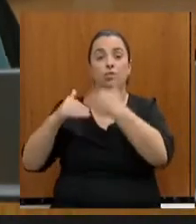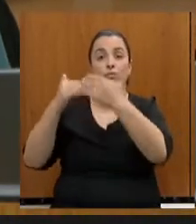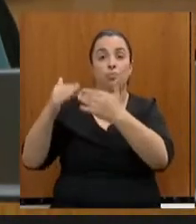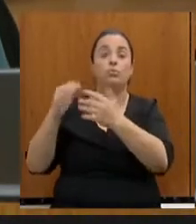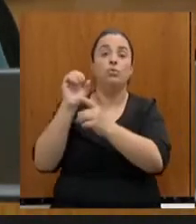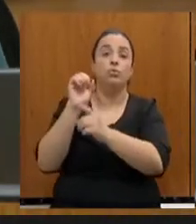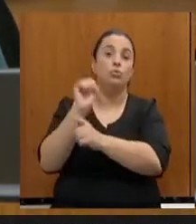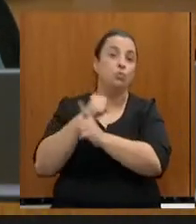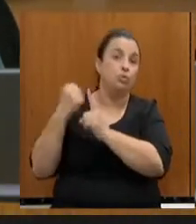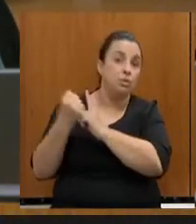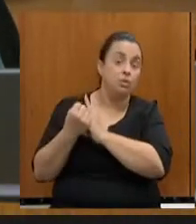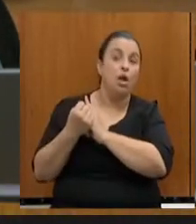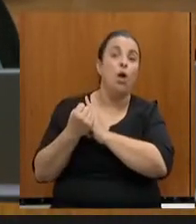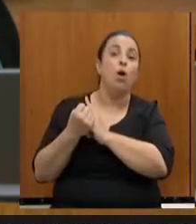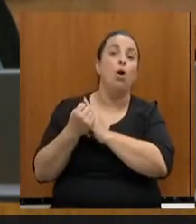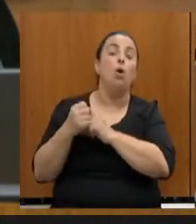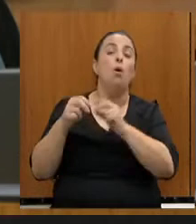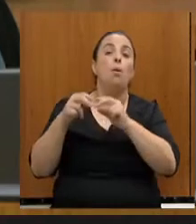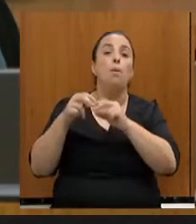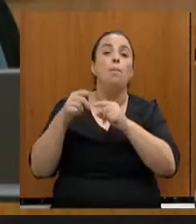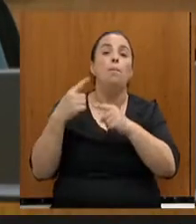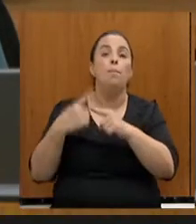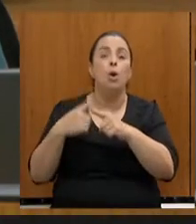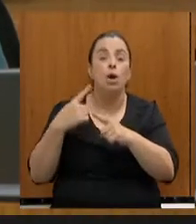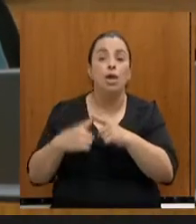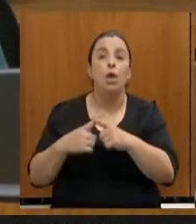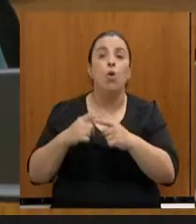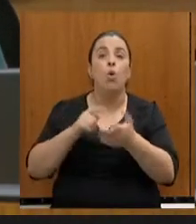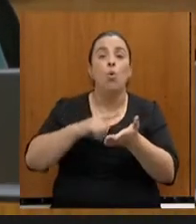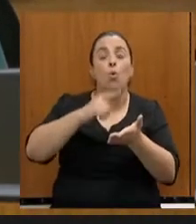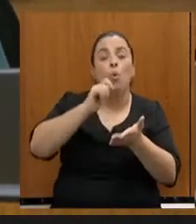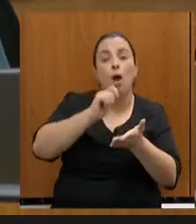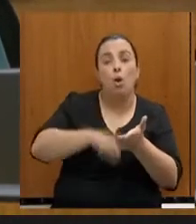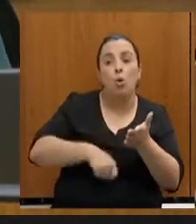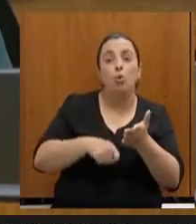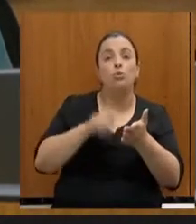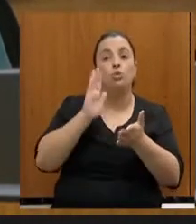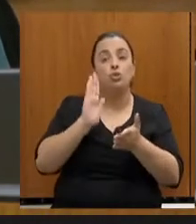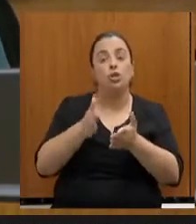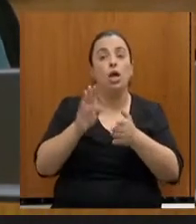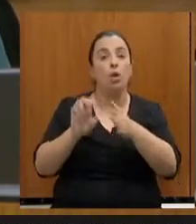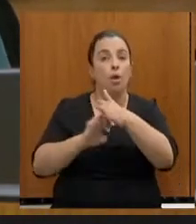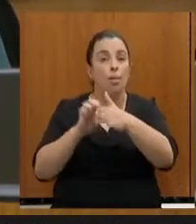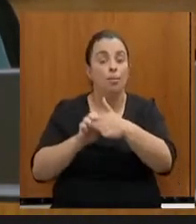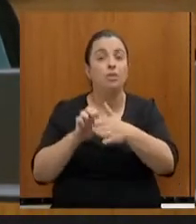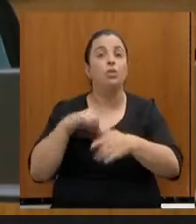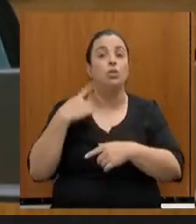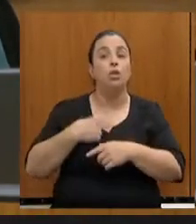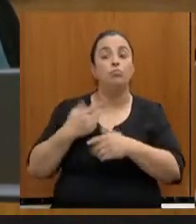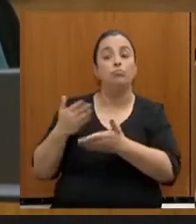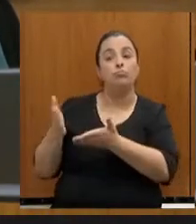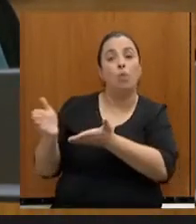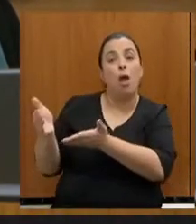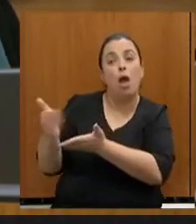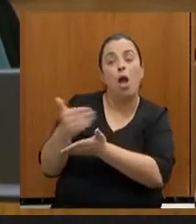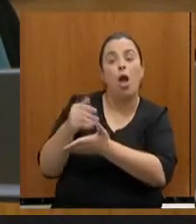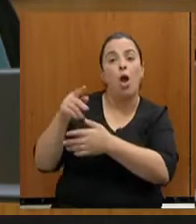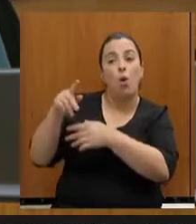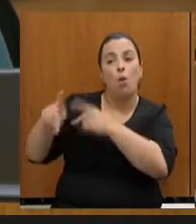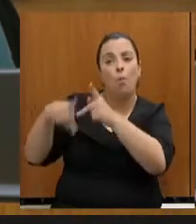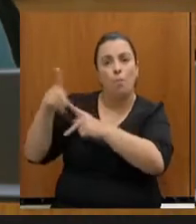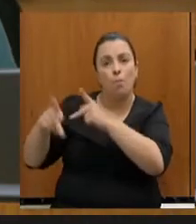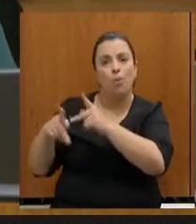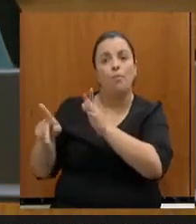âmbito do acordo assinado pelo Ministério Público com a empresa a gente possa iniciar um processo de escuta com as comunidades tradicionais